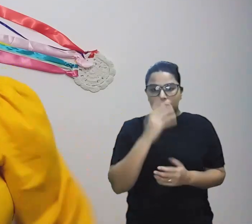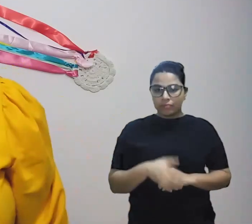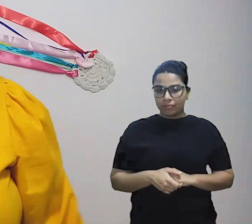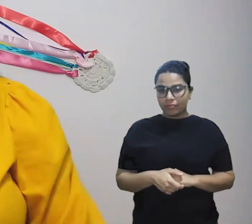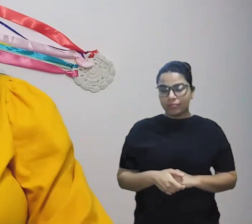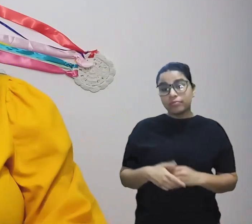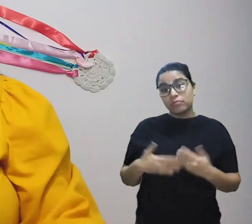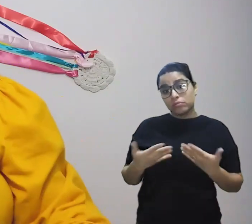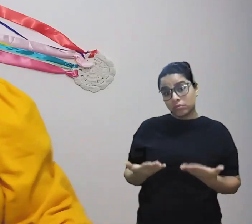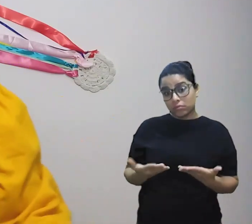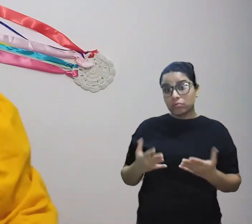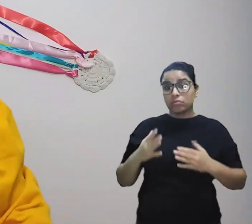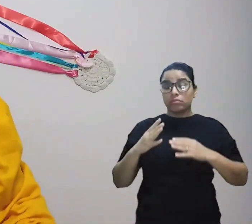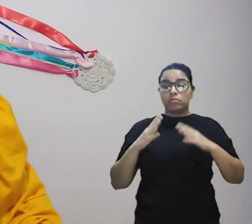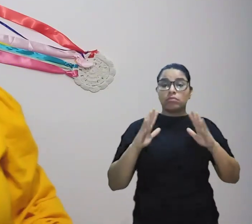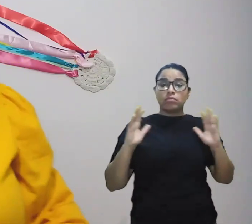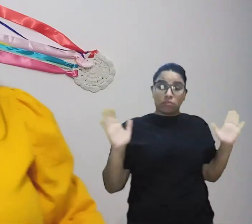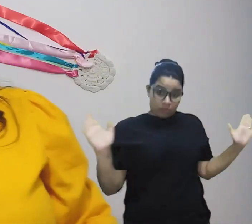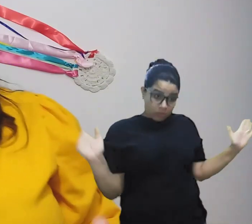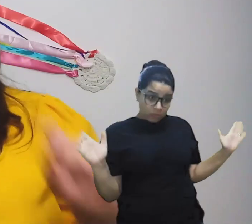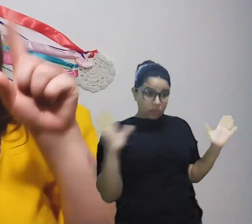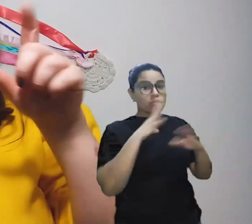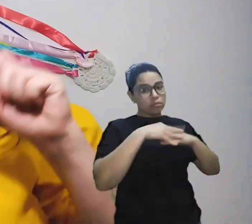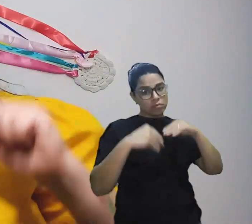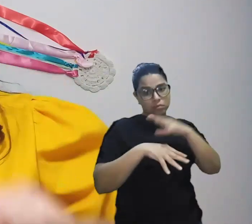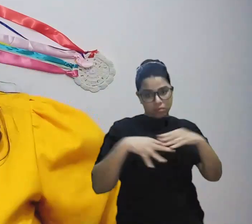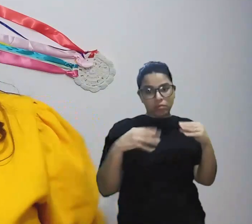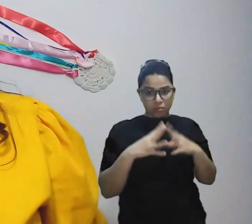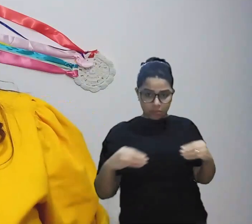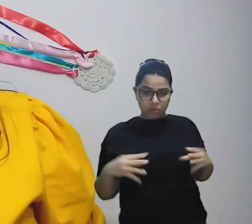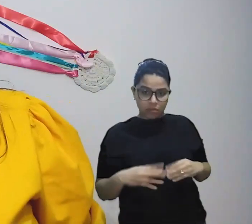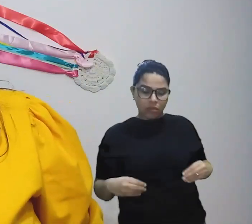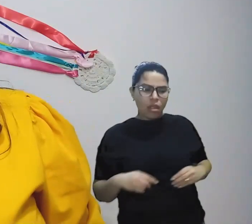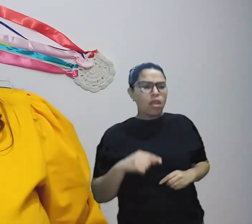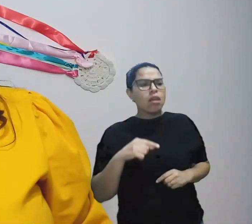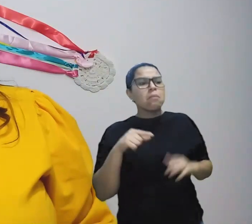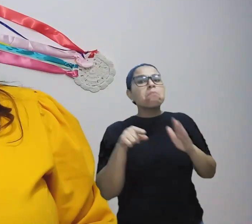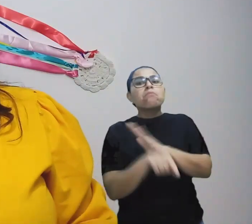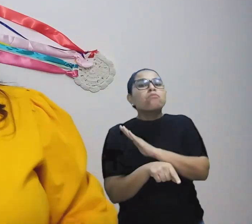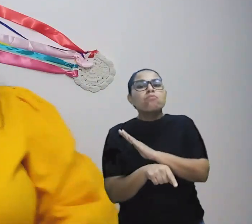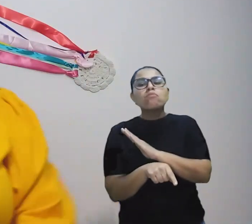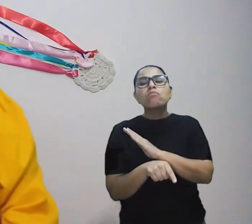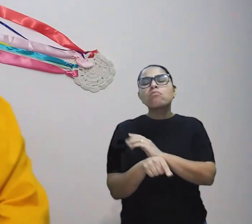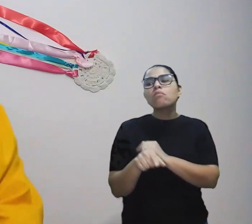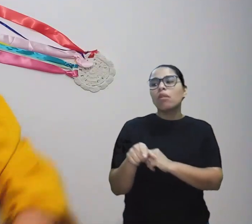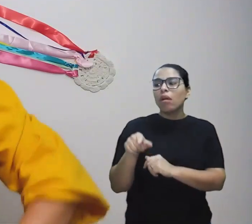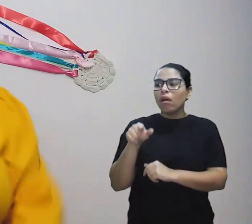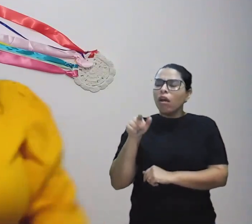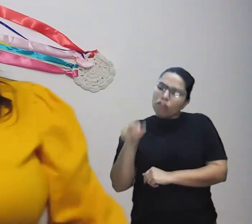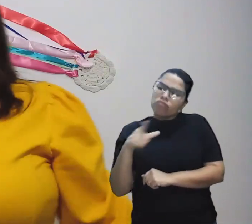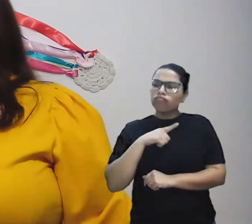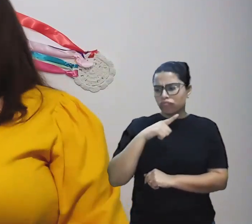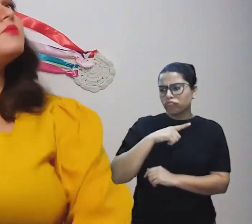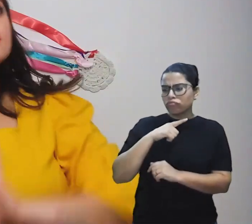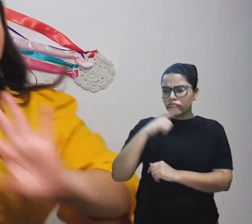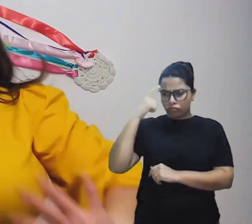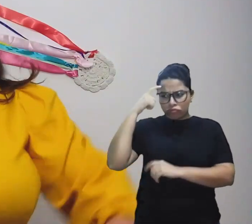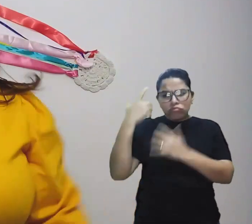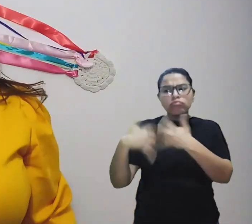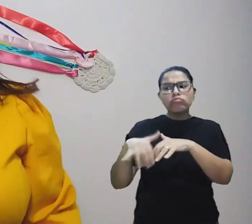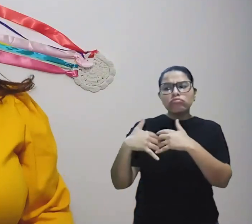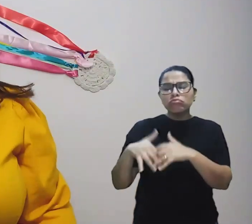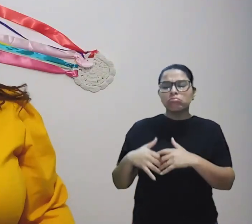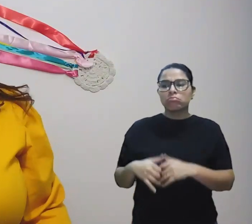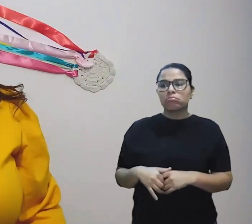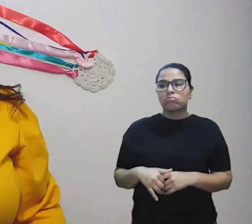Aí o espantalho perguntou pro leão então: mas você tem cérebro? Olha, cérebro eu não sei